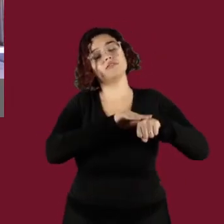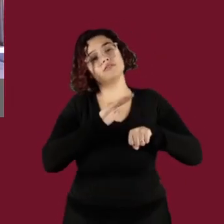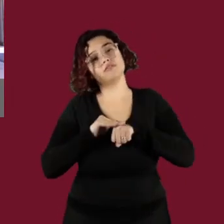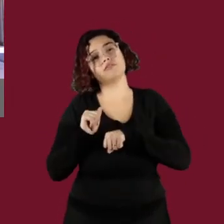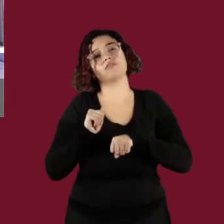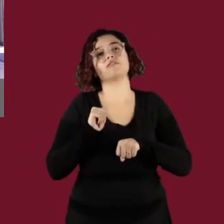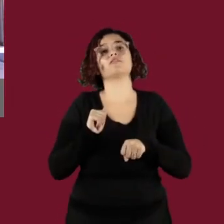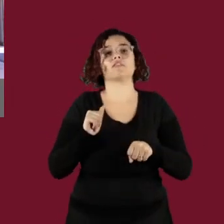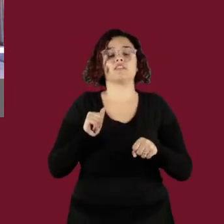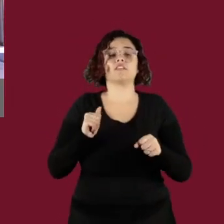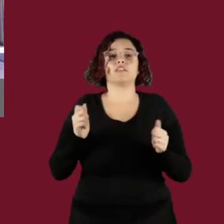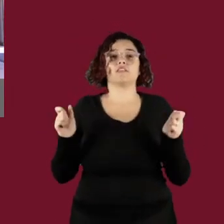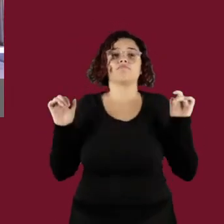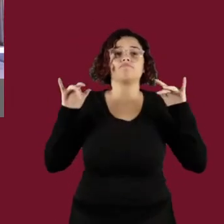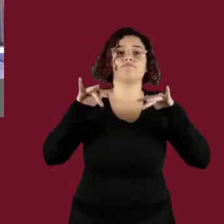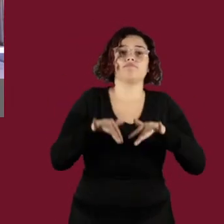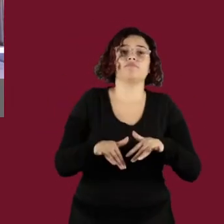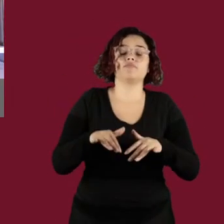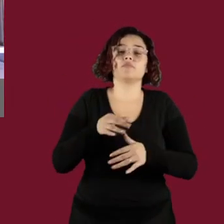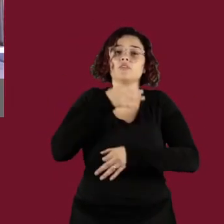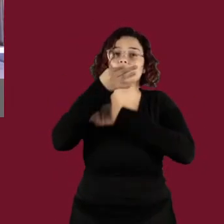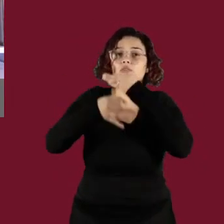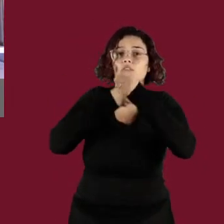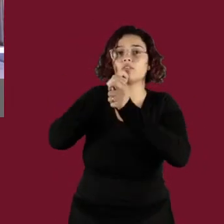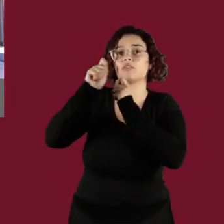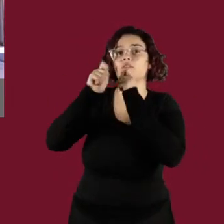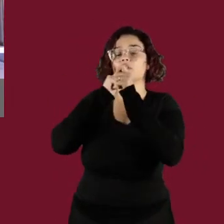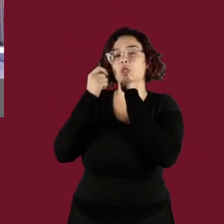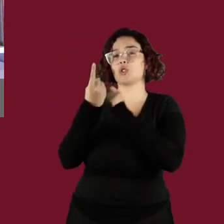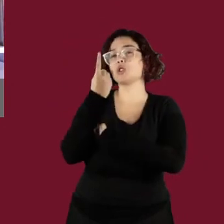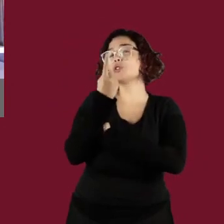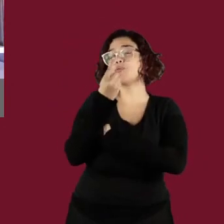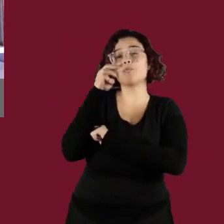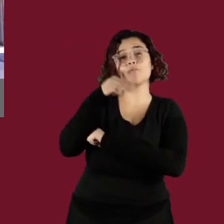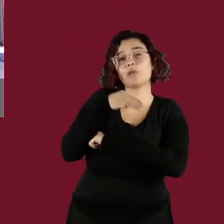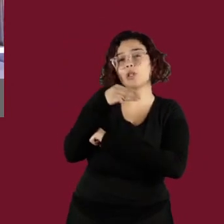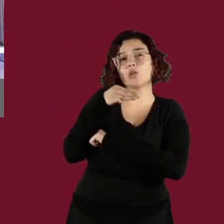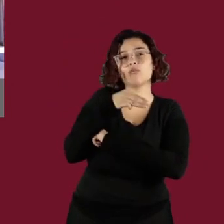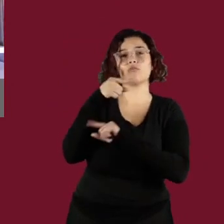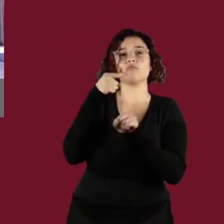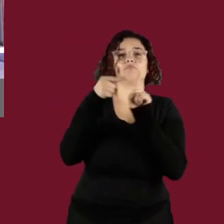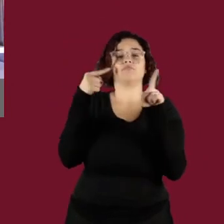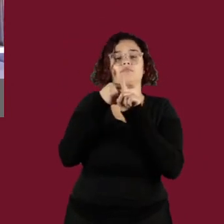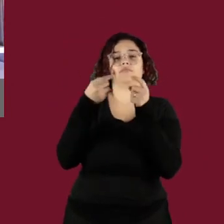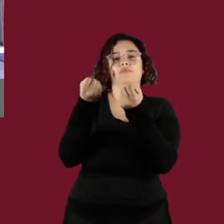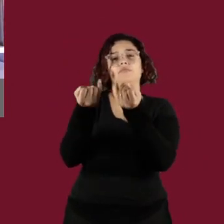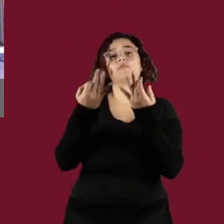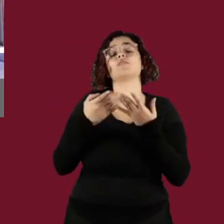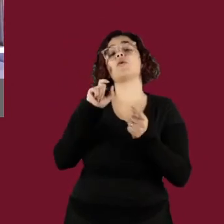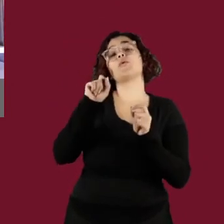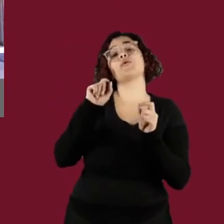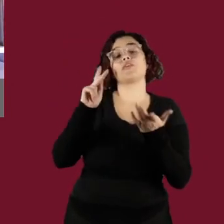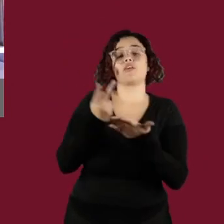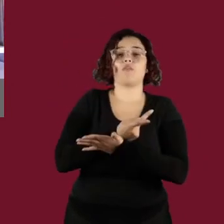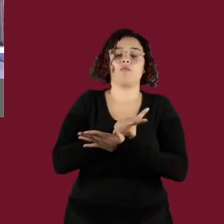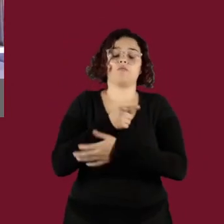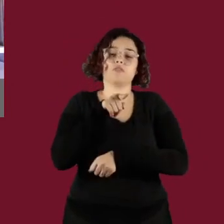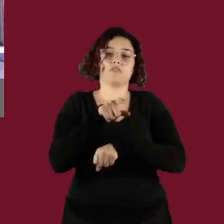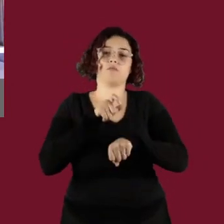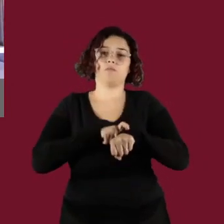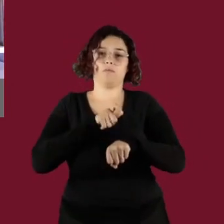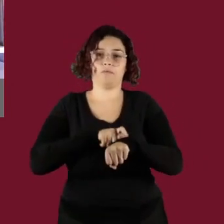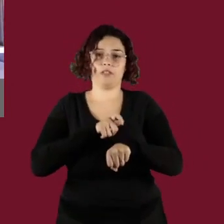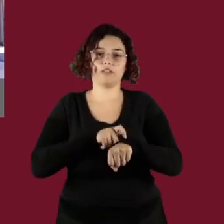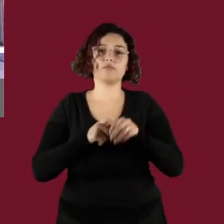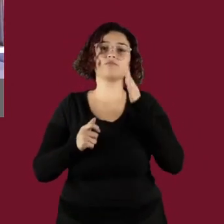e captássemos um depoimento de 1 minuto e meio, para que ele caracterizasse o que estava a acontecer naquele momento.